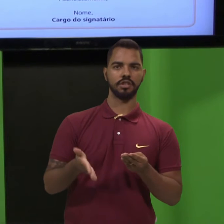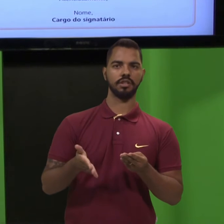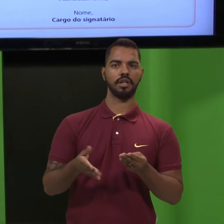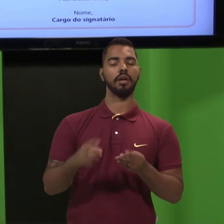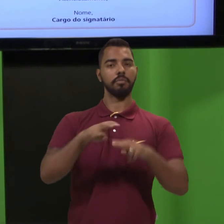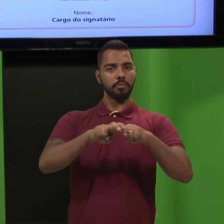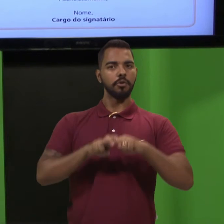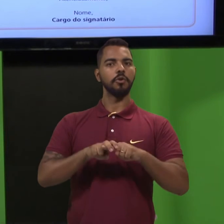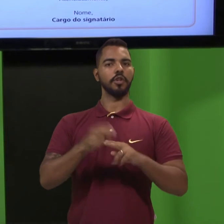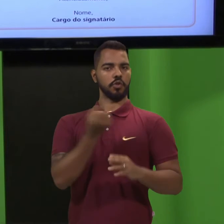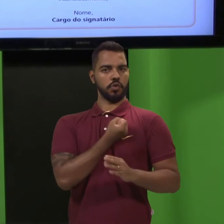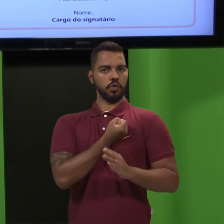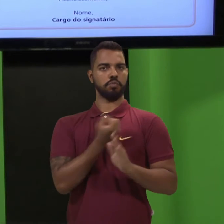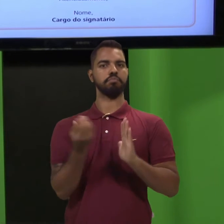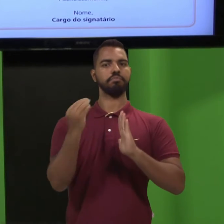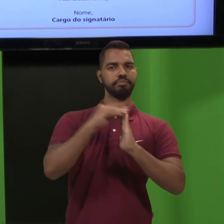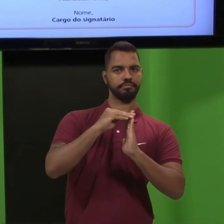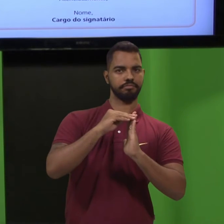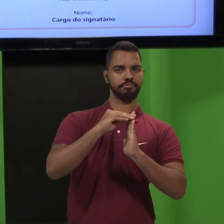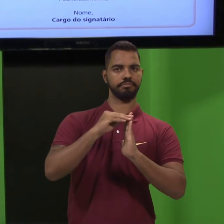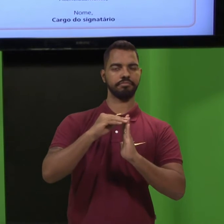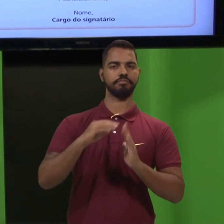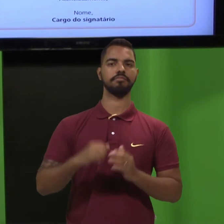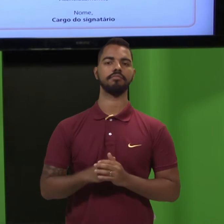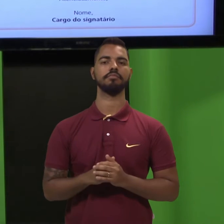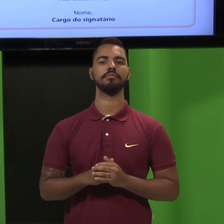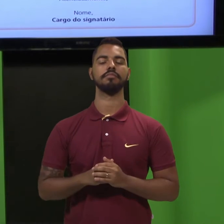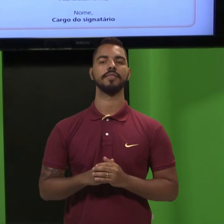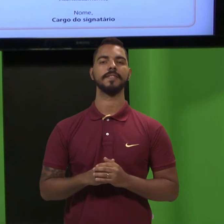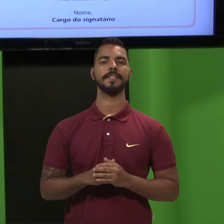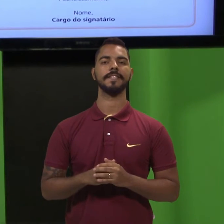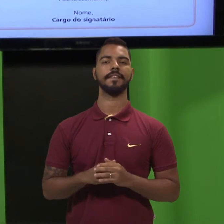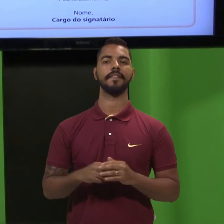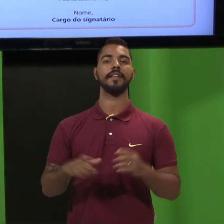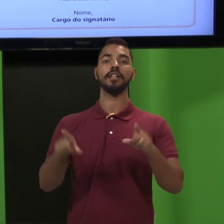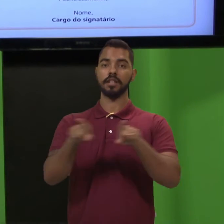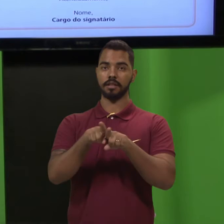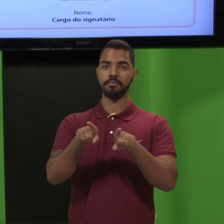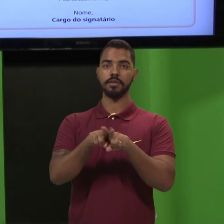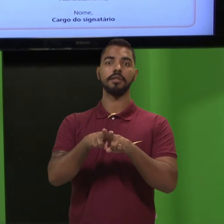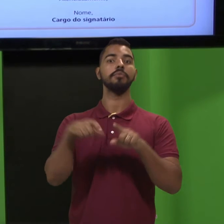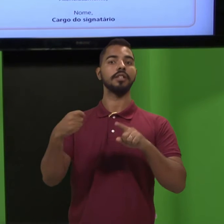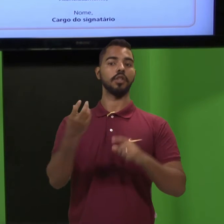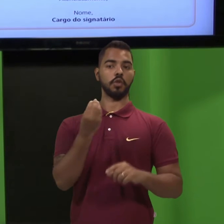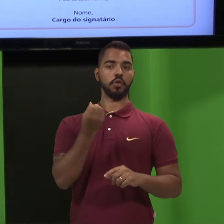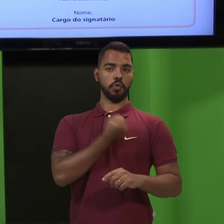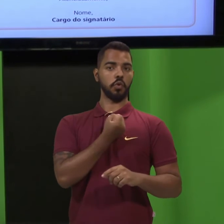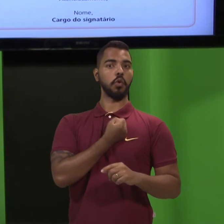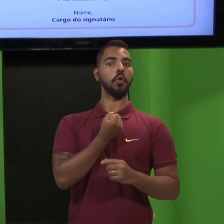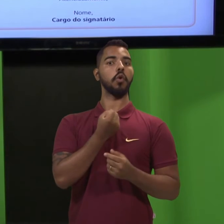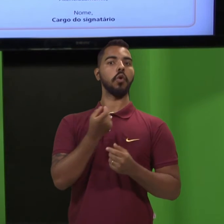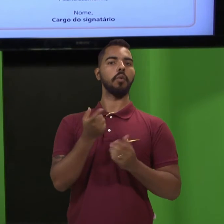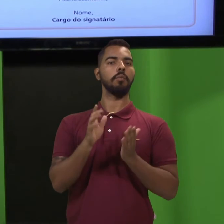são providenciadas formas de registro de ciência do documento pelos destinatários. Assim, se espera que